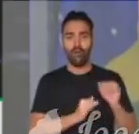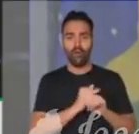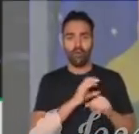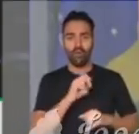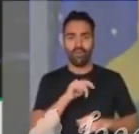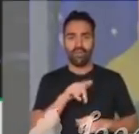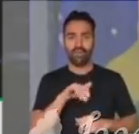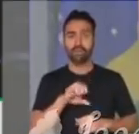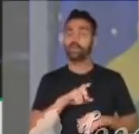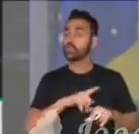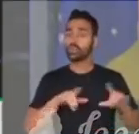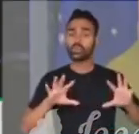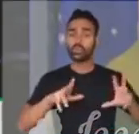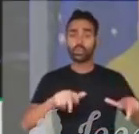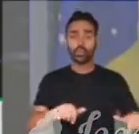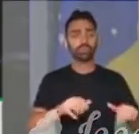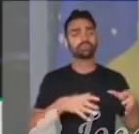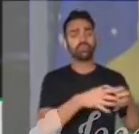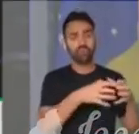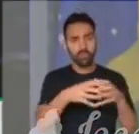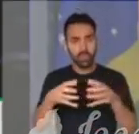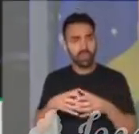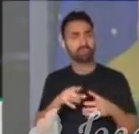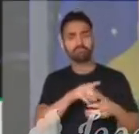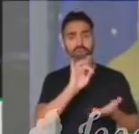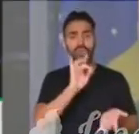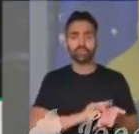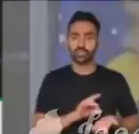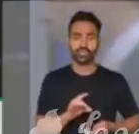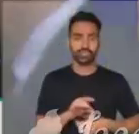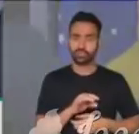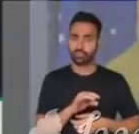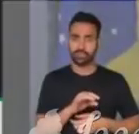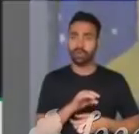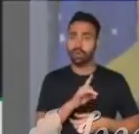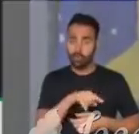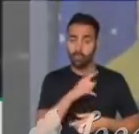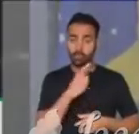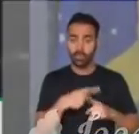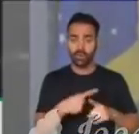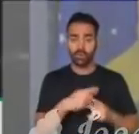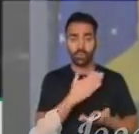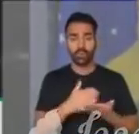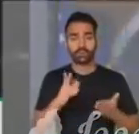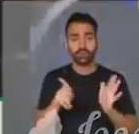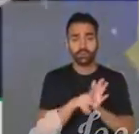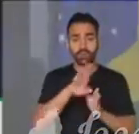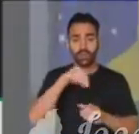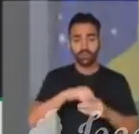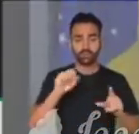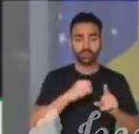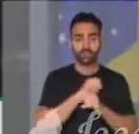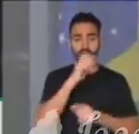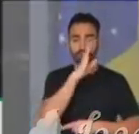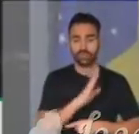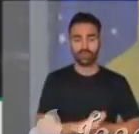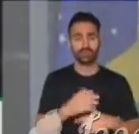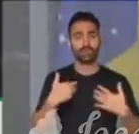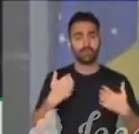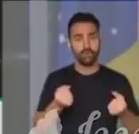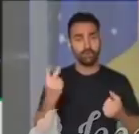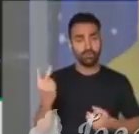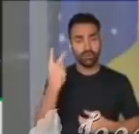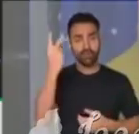Todos esses movimentos têm legitimidade profunda na sociedade brasileira. Temos que valorizar isso, manter essa